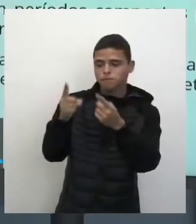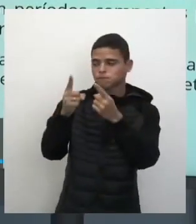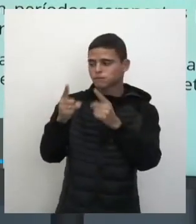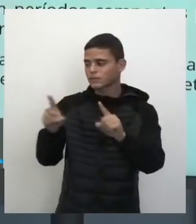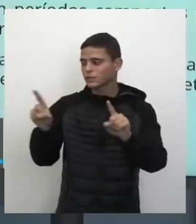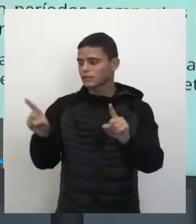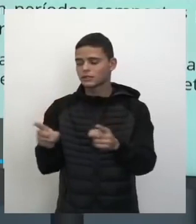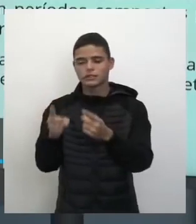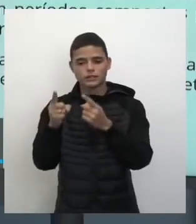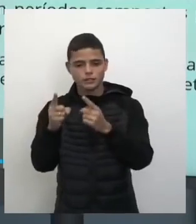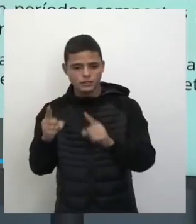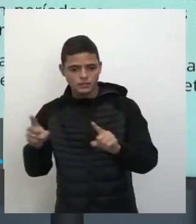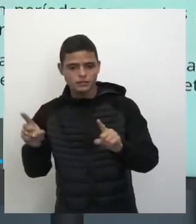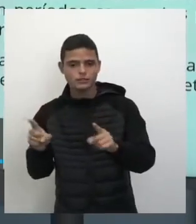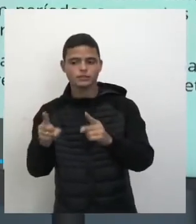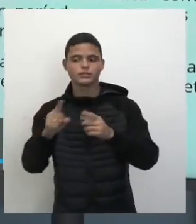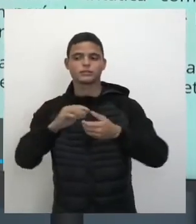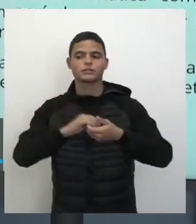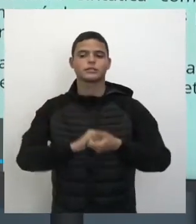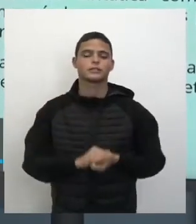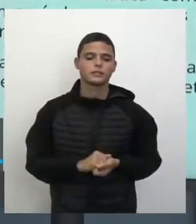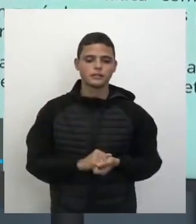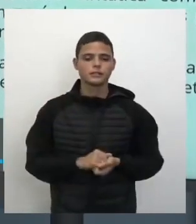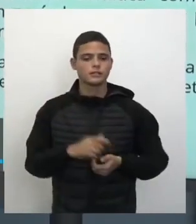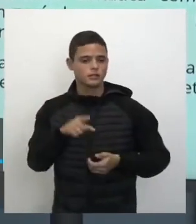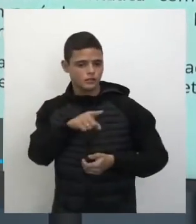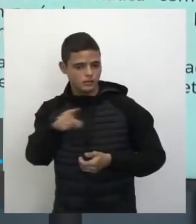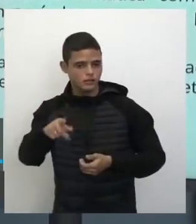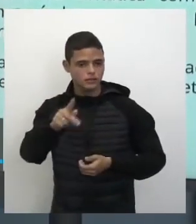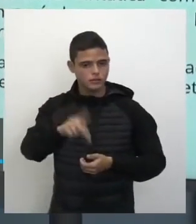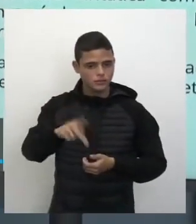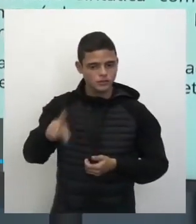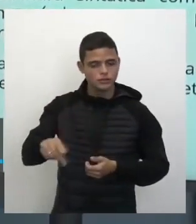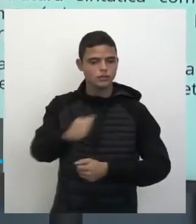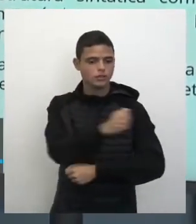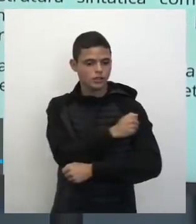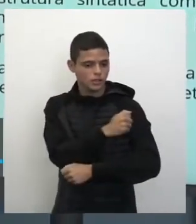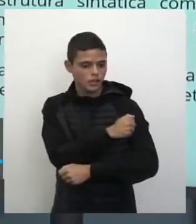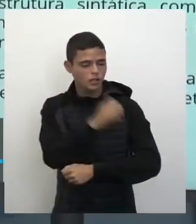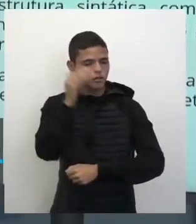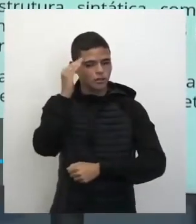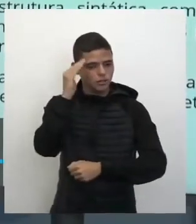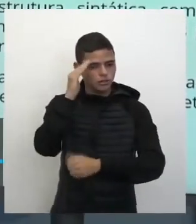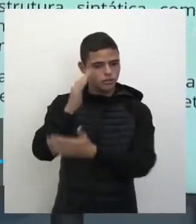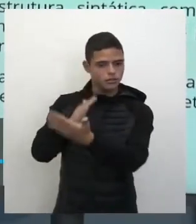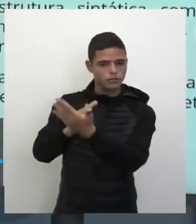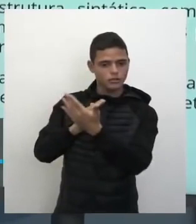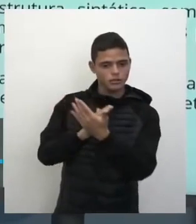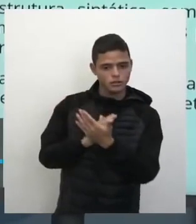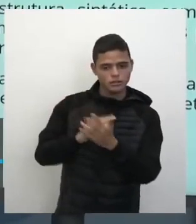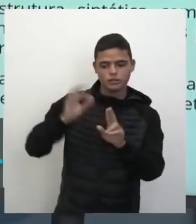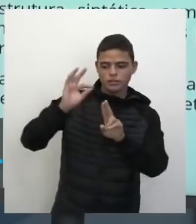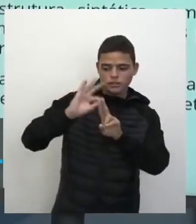pedir apoio dos professores, tá? Porque os alunos vão com certeza entender aí como que funciona esse macete aí,